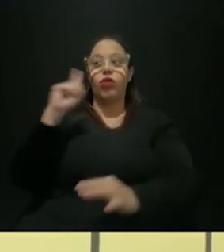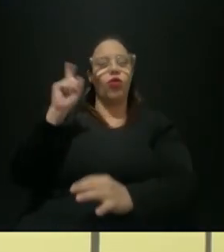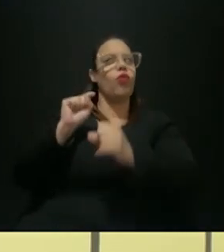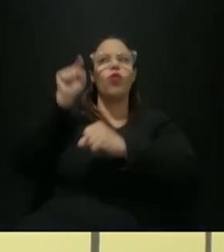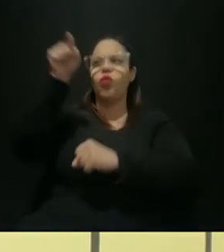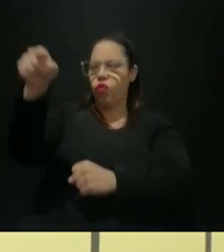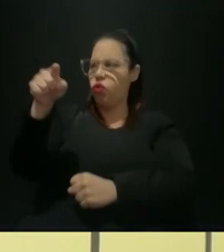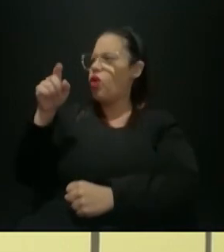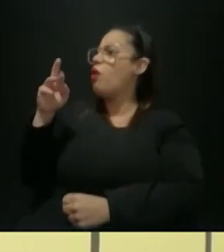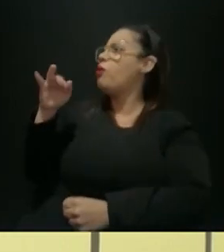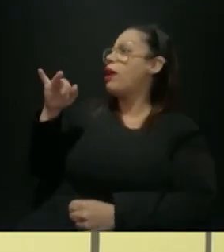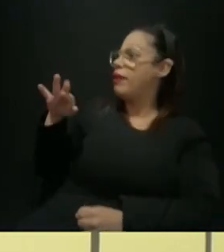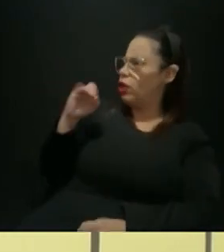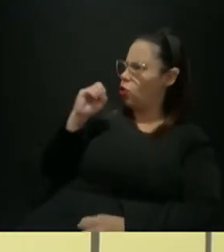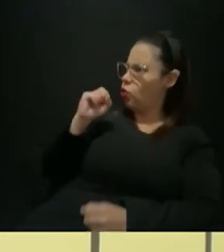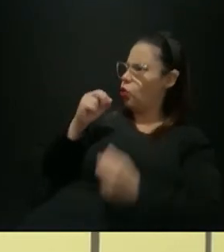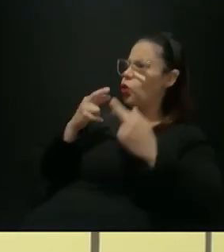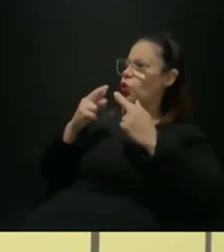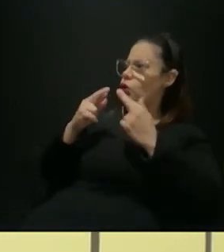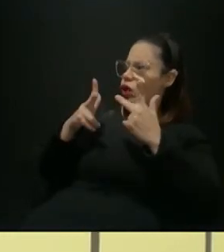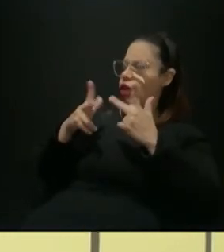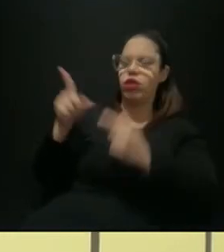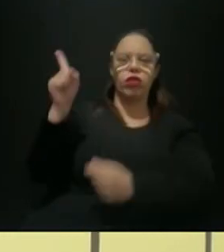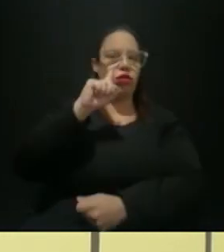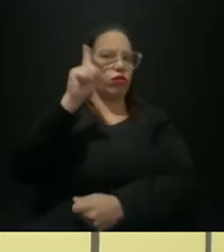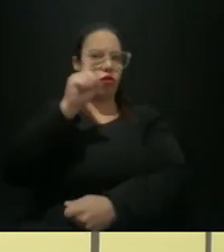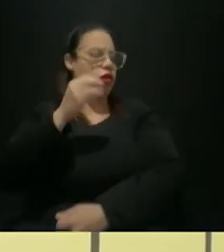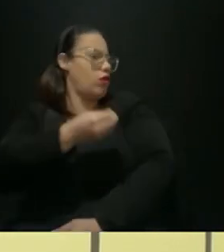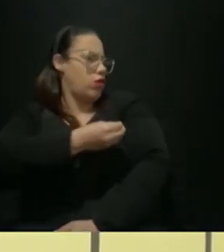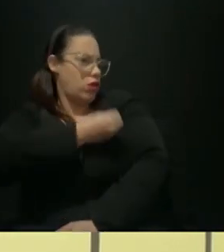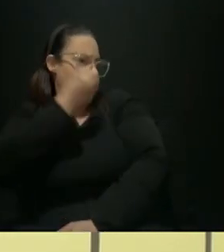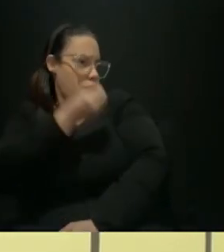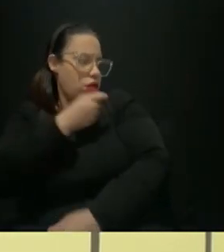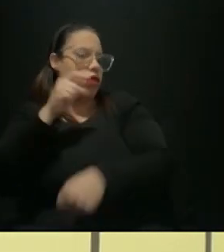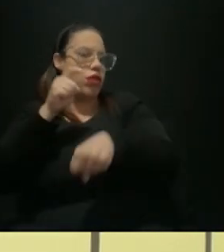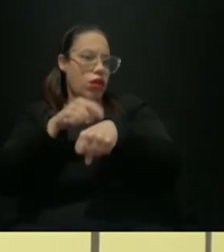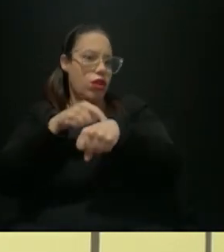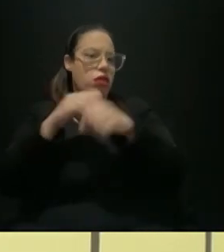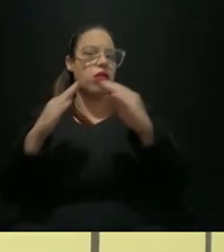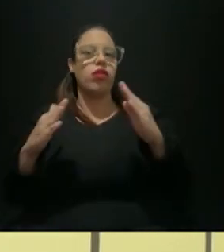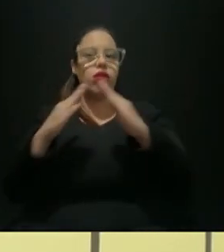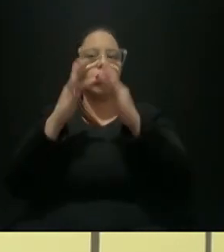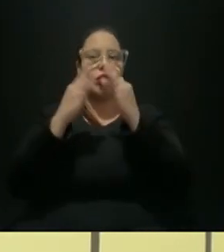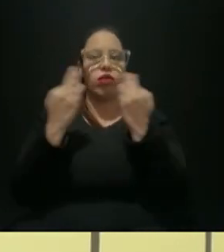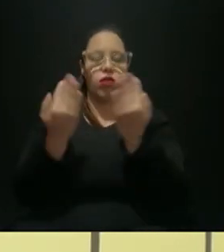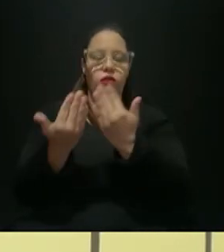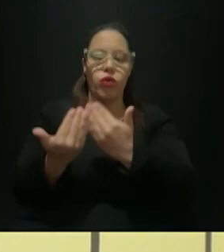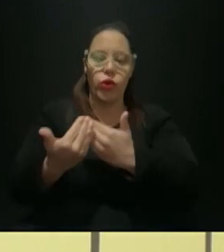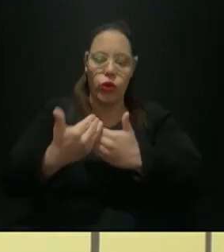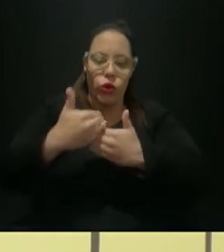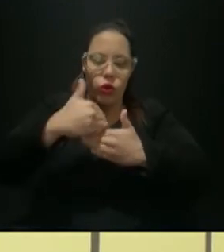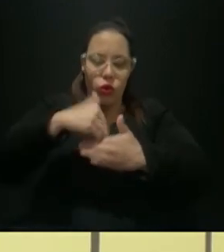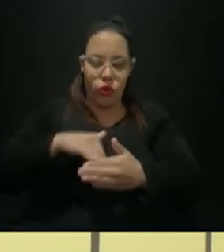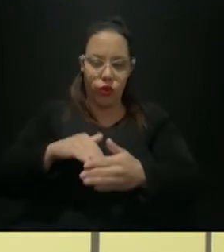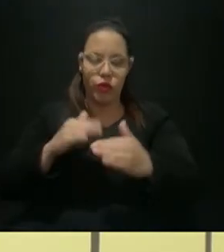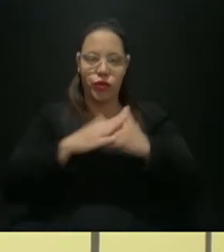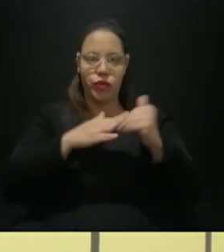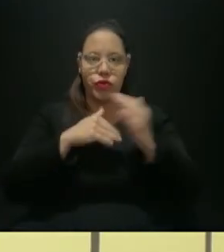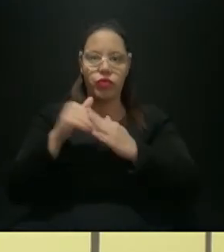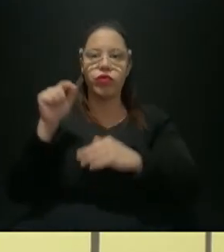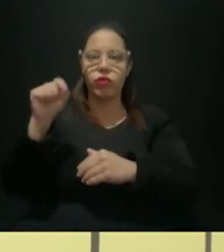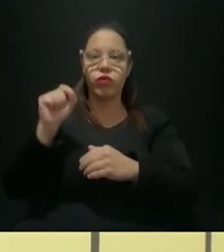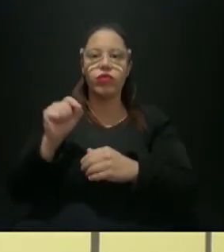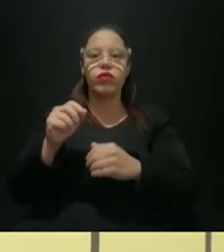Esse é o diferencial. Eles vão viver temporariamente na casa de uma família acolhedora do serviço, onde essa criança e adolescente